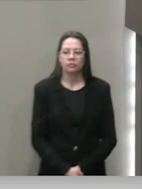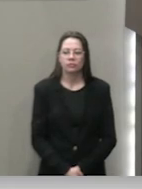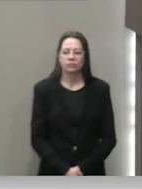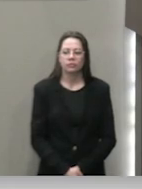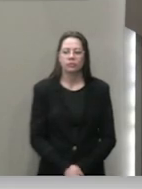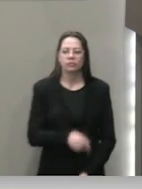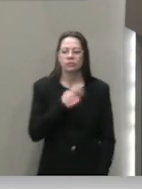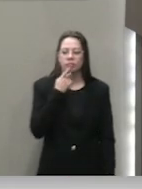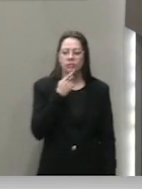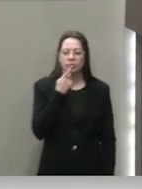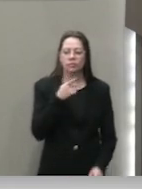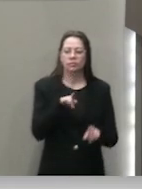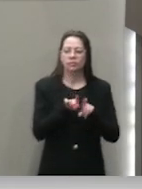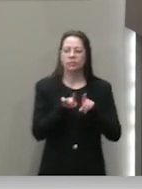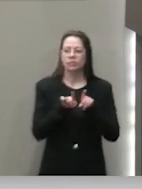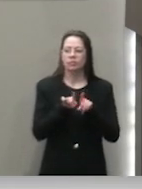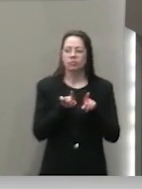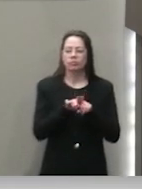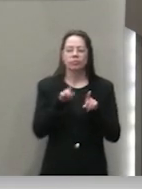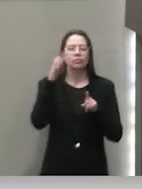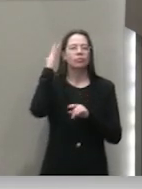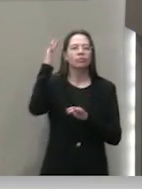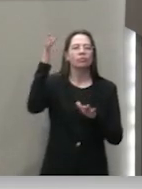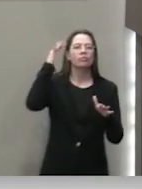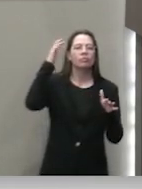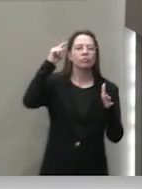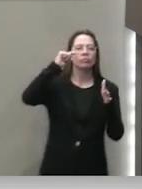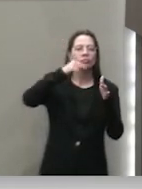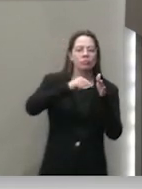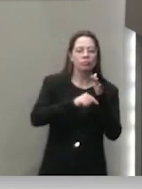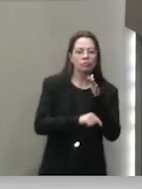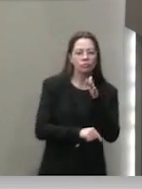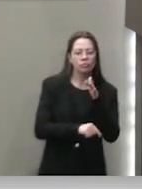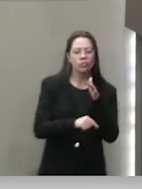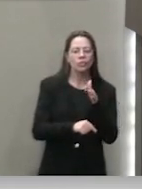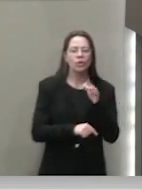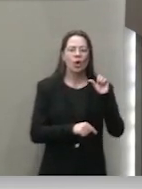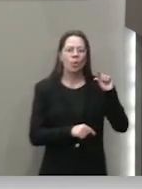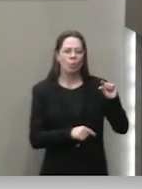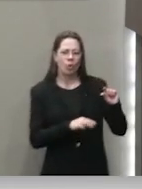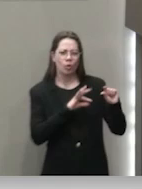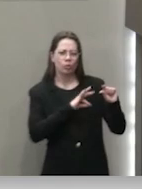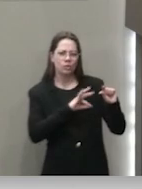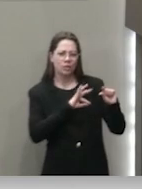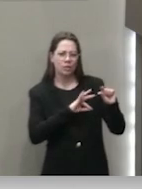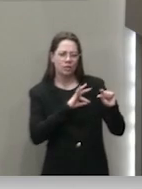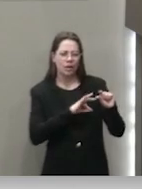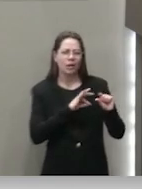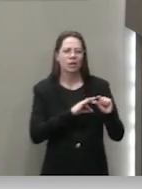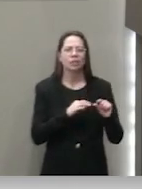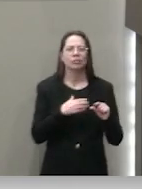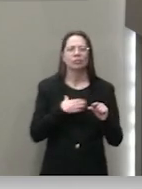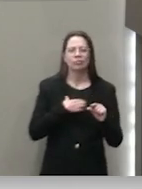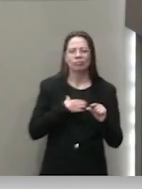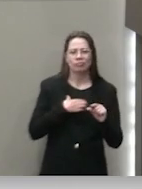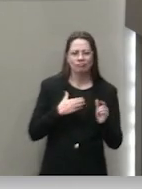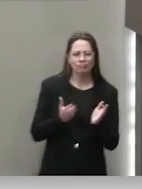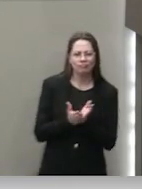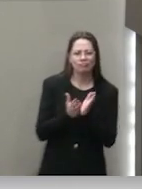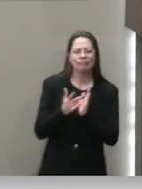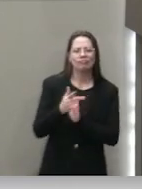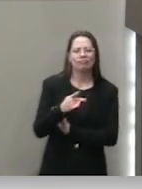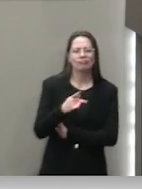Falo aqui um pouco sobre os reflexos da baixa remuneração, da precarização. Se a gente for olhar entre